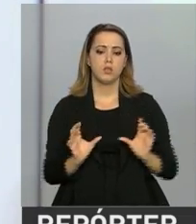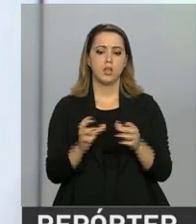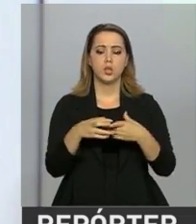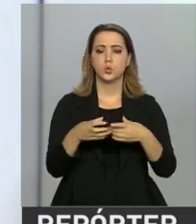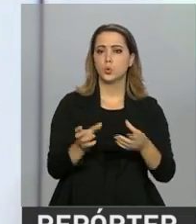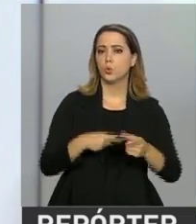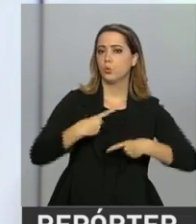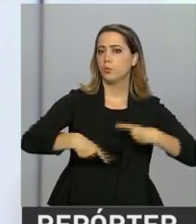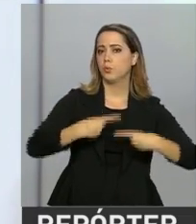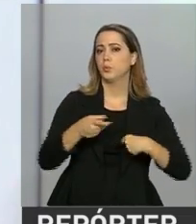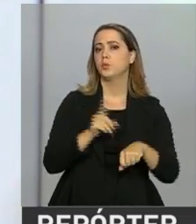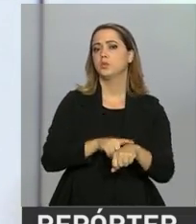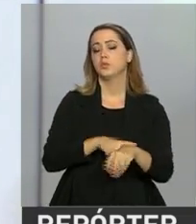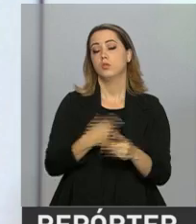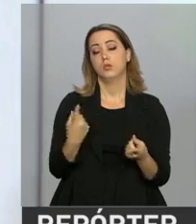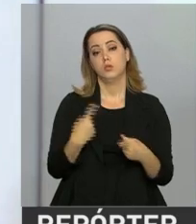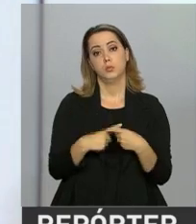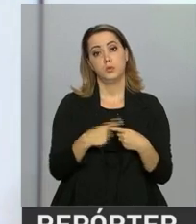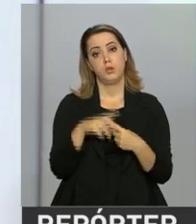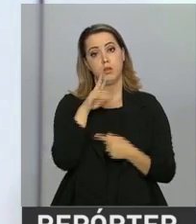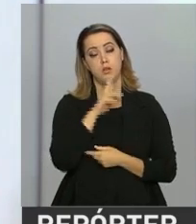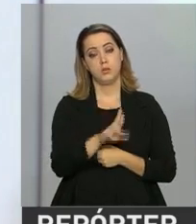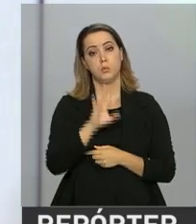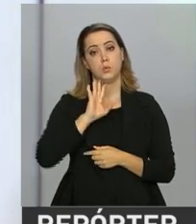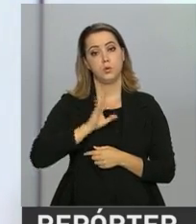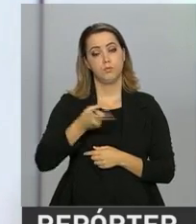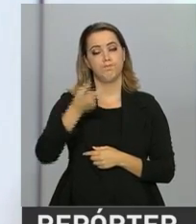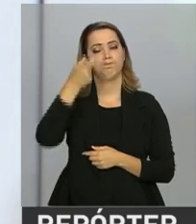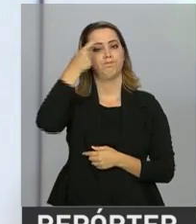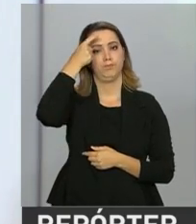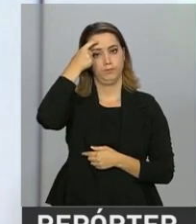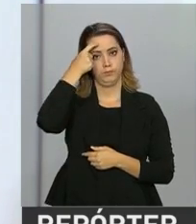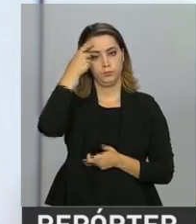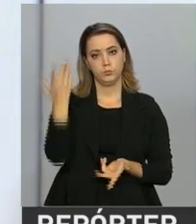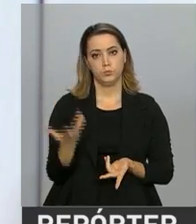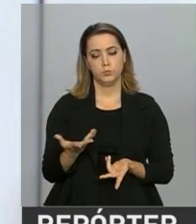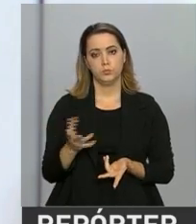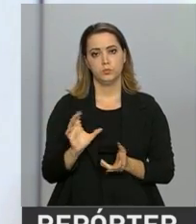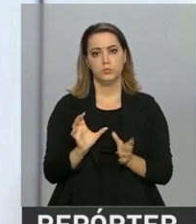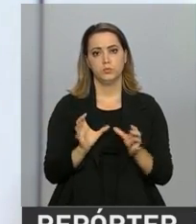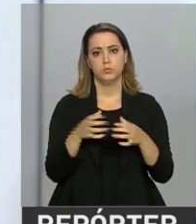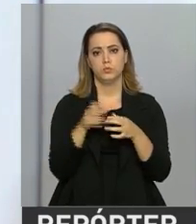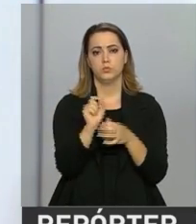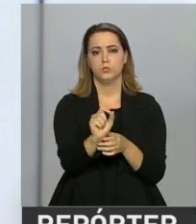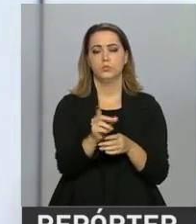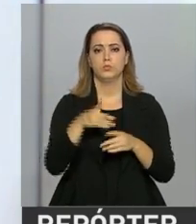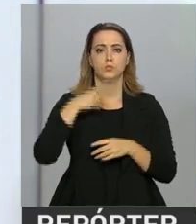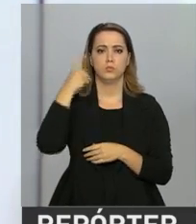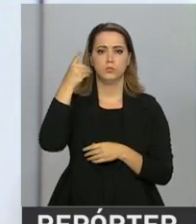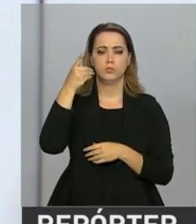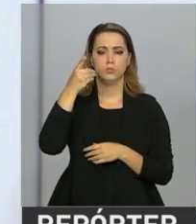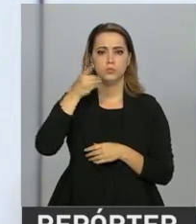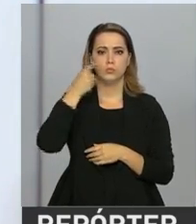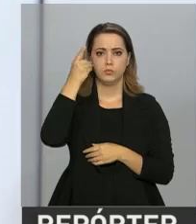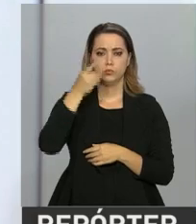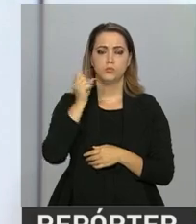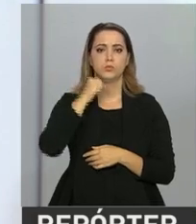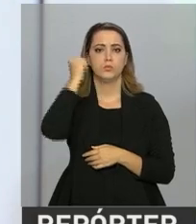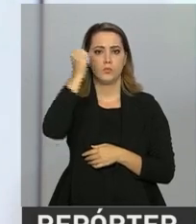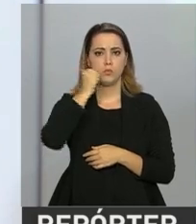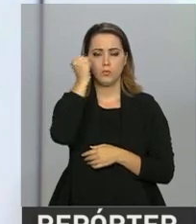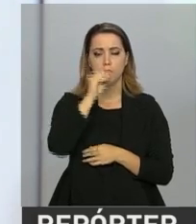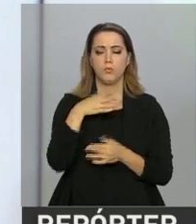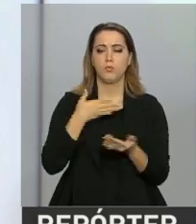na medida em que ele é resultado de uma consciência dos congressistas, dos deputados e dos senadores, foi